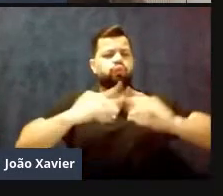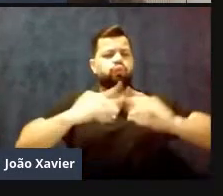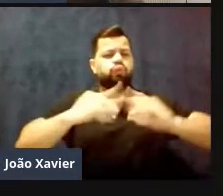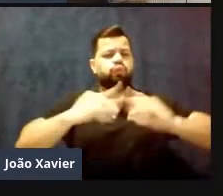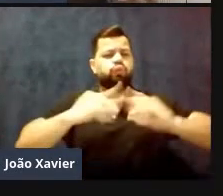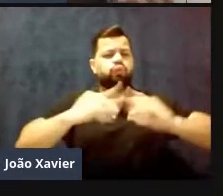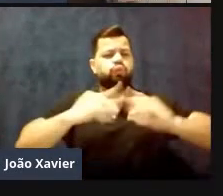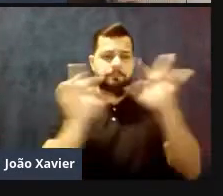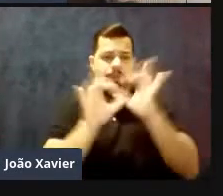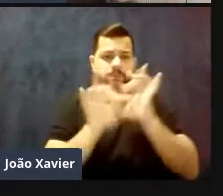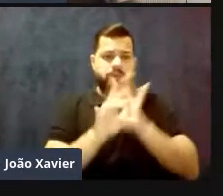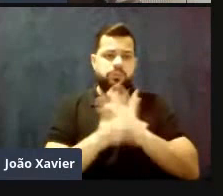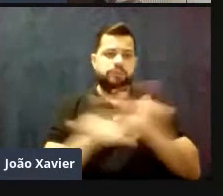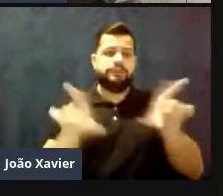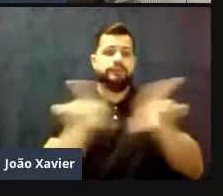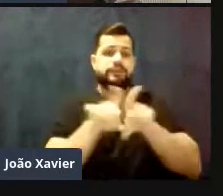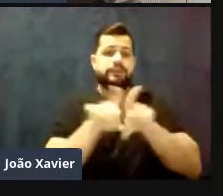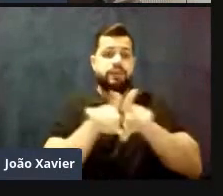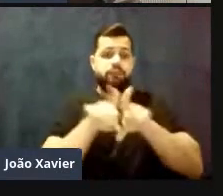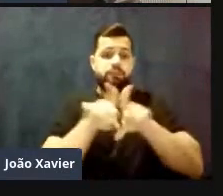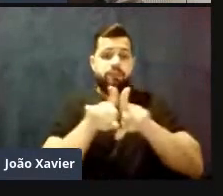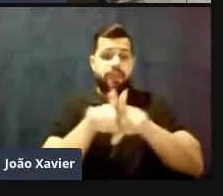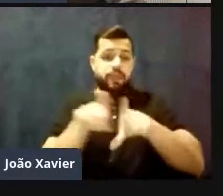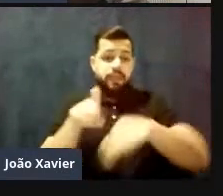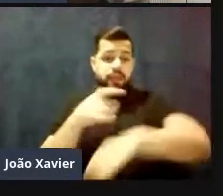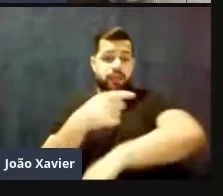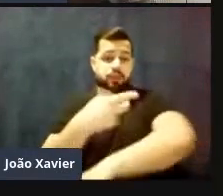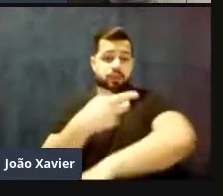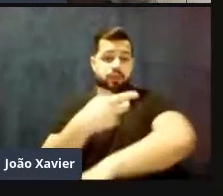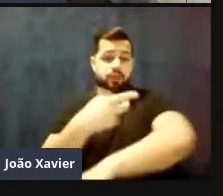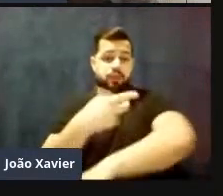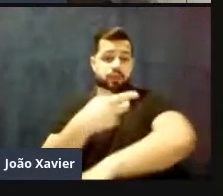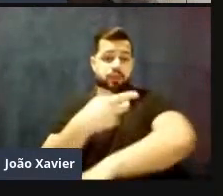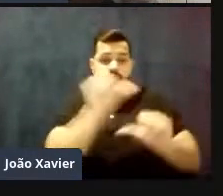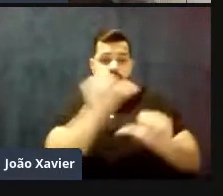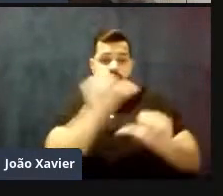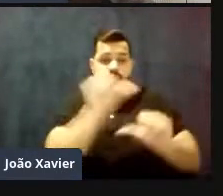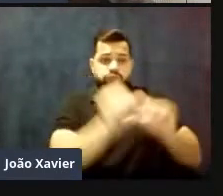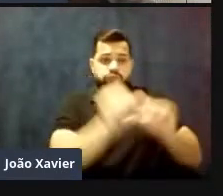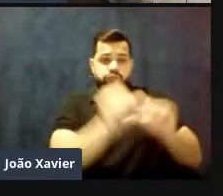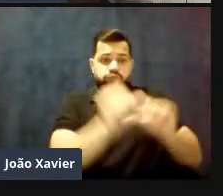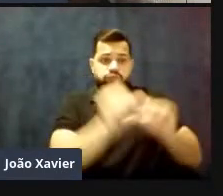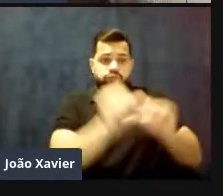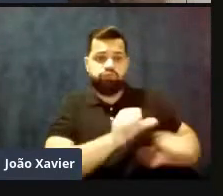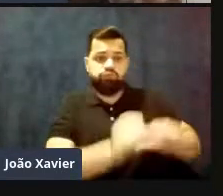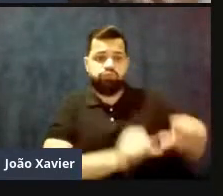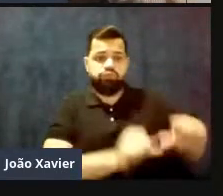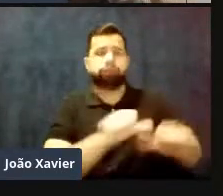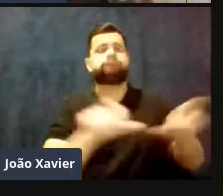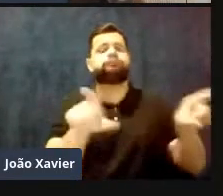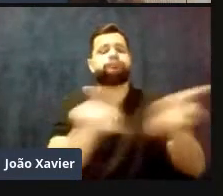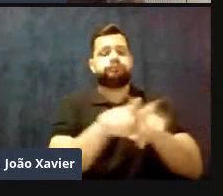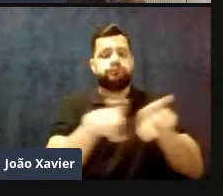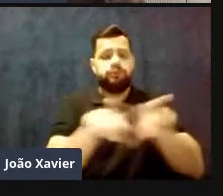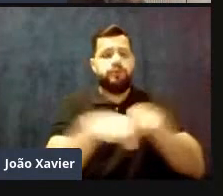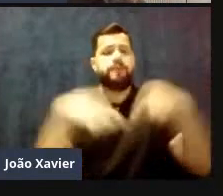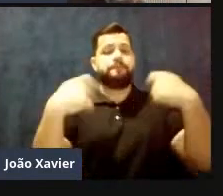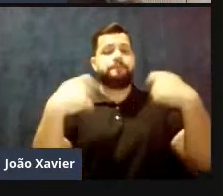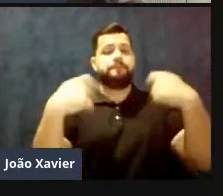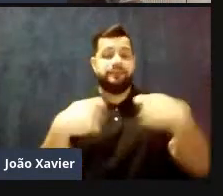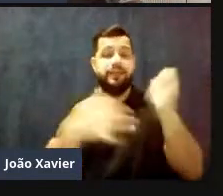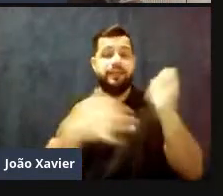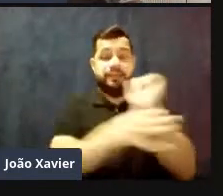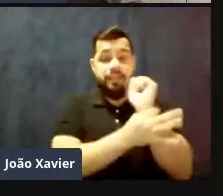hemodiálise. 40% dos nossos pacientes evoluíram para a insuficiência renal aguda por SARS-CoV-2 e a gente precisava assegurar que todas essas